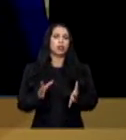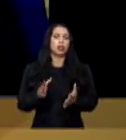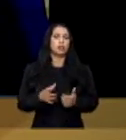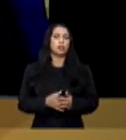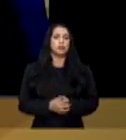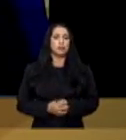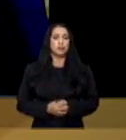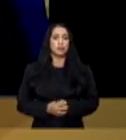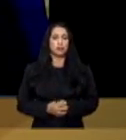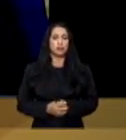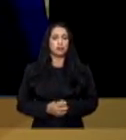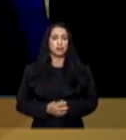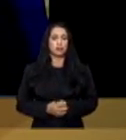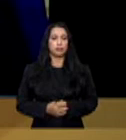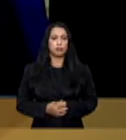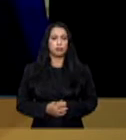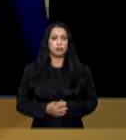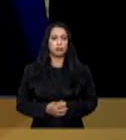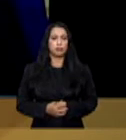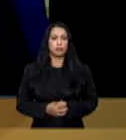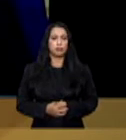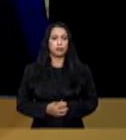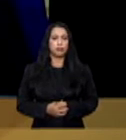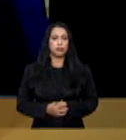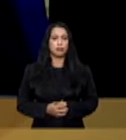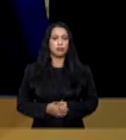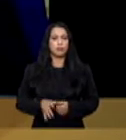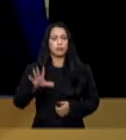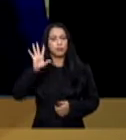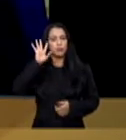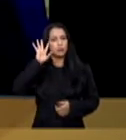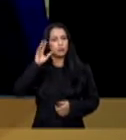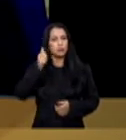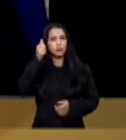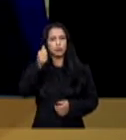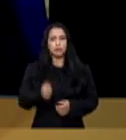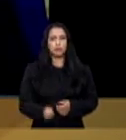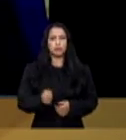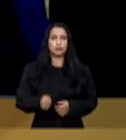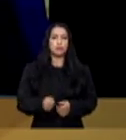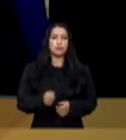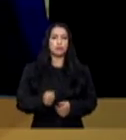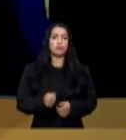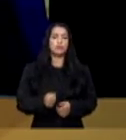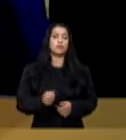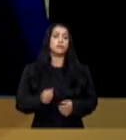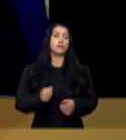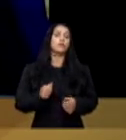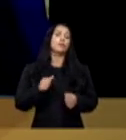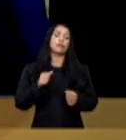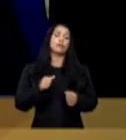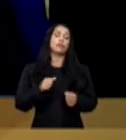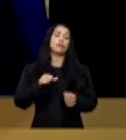jurídico. Isso porque a sanção desproporcional foi elevada pela Lei